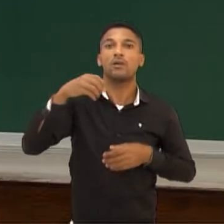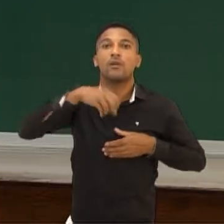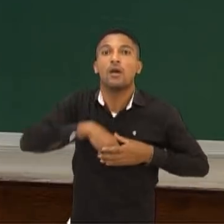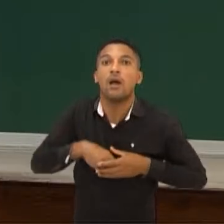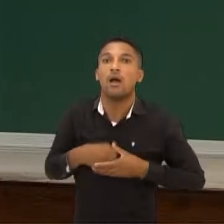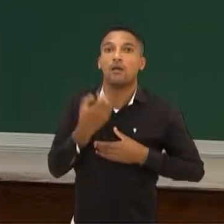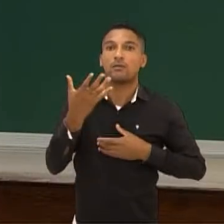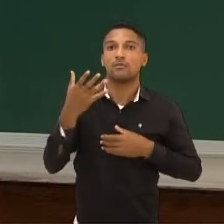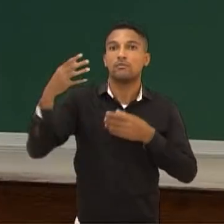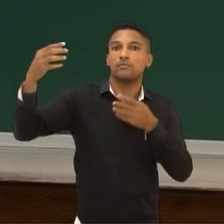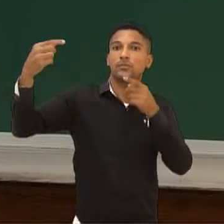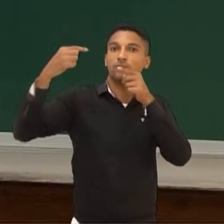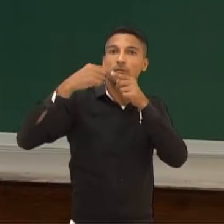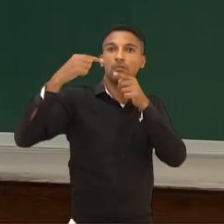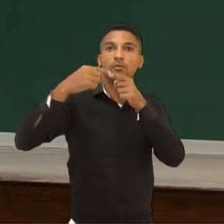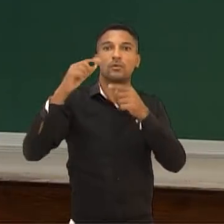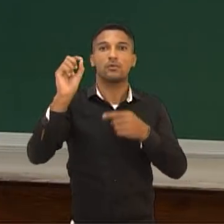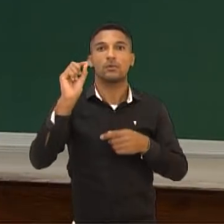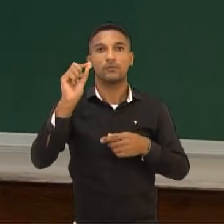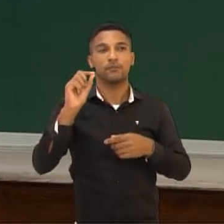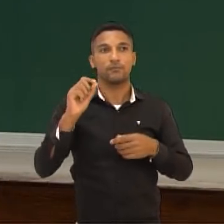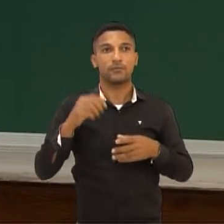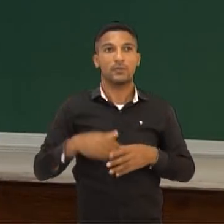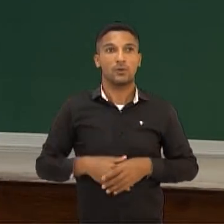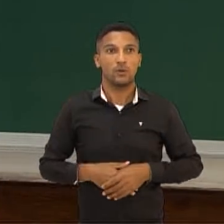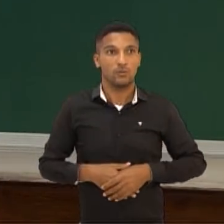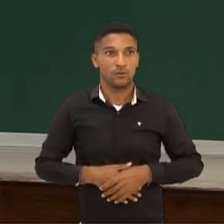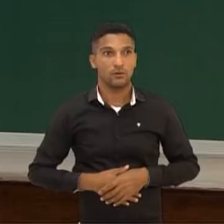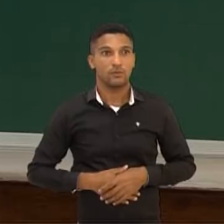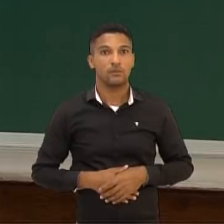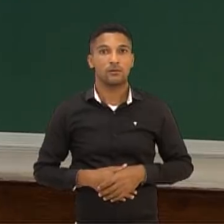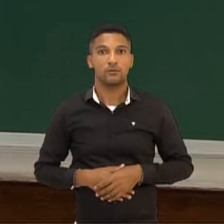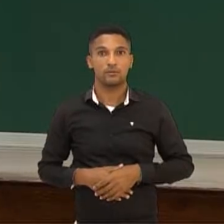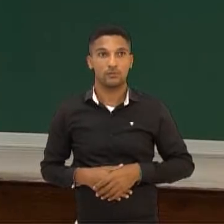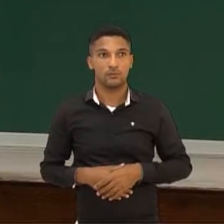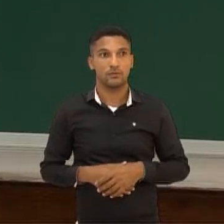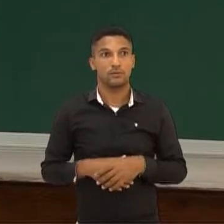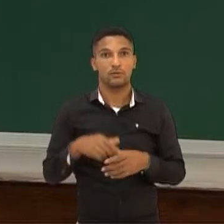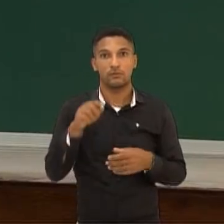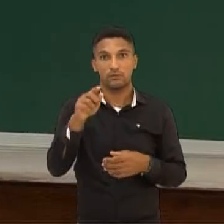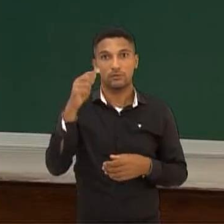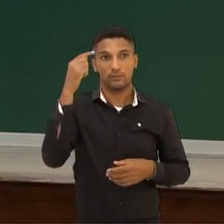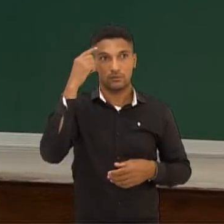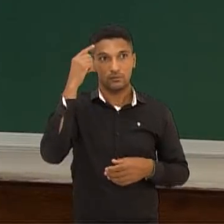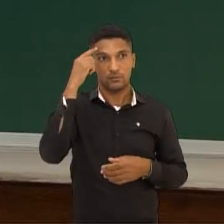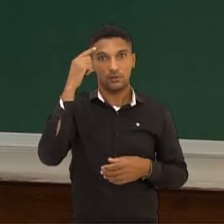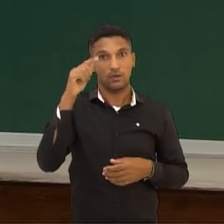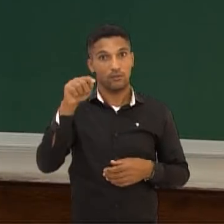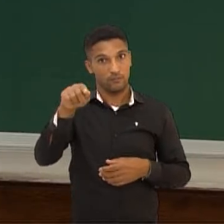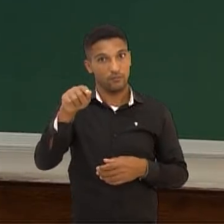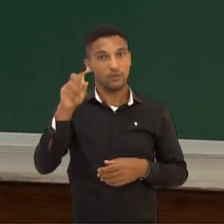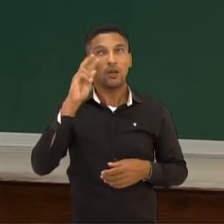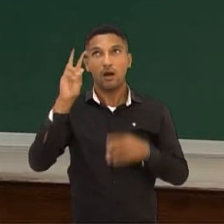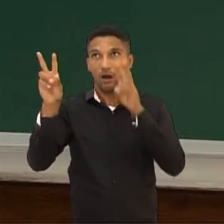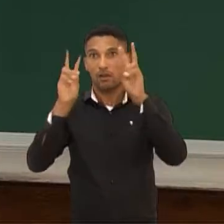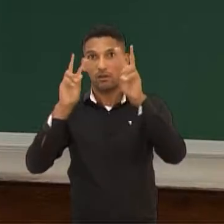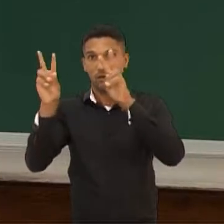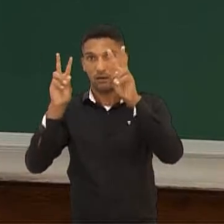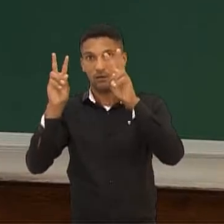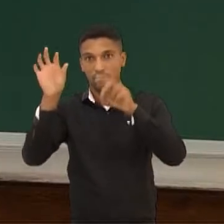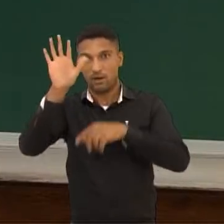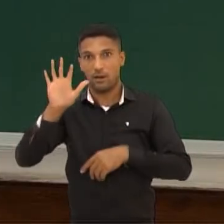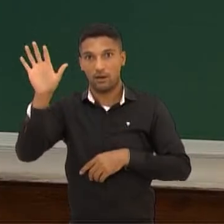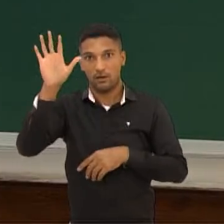em você, né? Então, depois de você observar, você pensar nisso, daí você vai criar uma cena teatral, ou uma